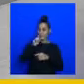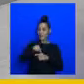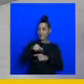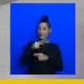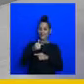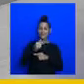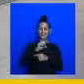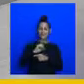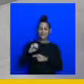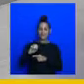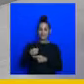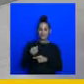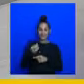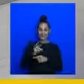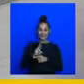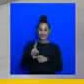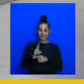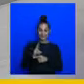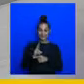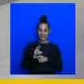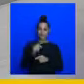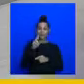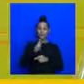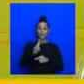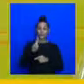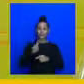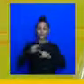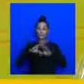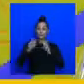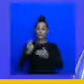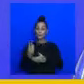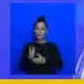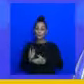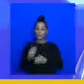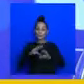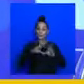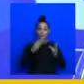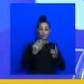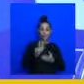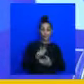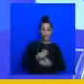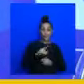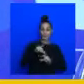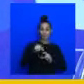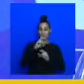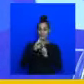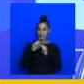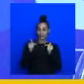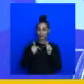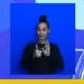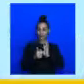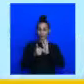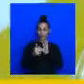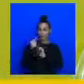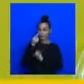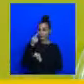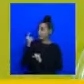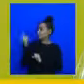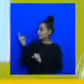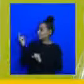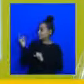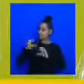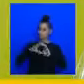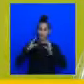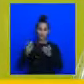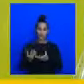de R$700 mil. Utilizaremos os globos 3 e 4 para o sorteio do dia de sorte. A nossa câmera mostrando aí. O suporte em